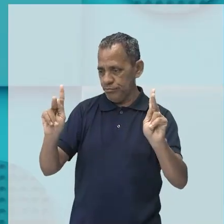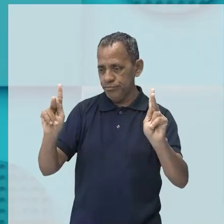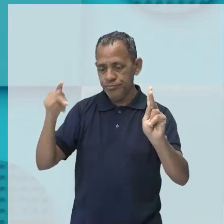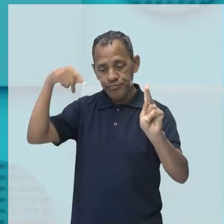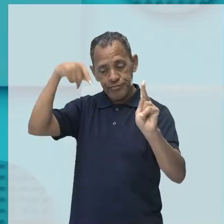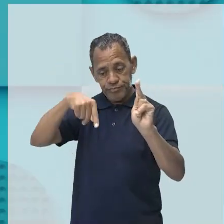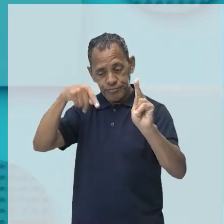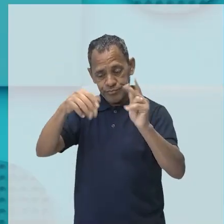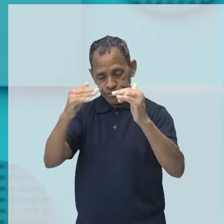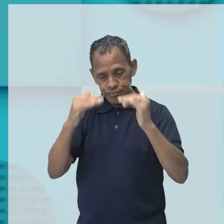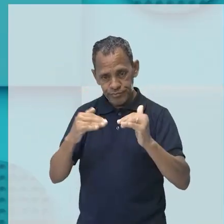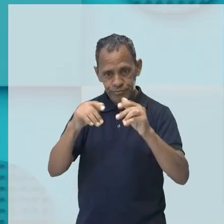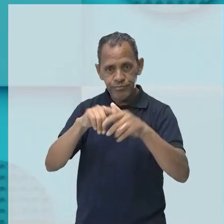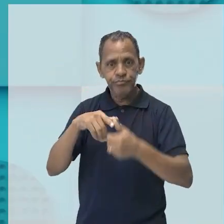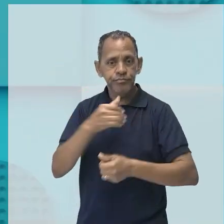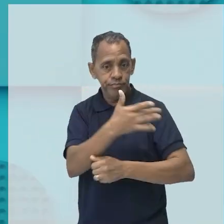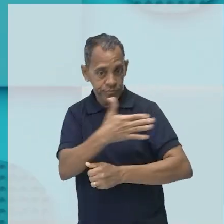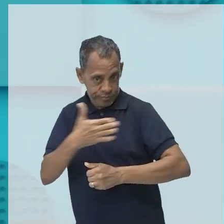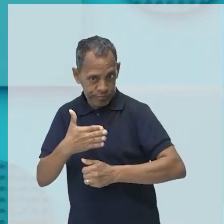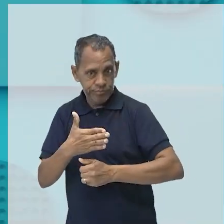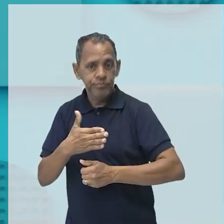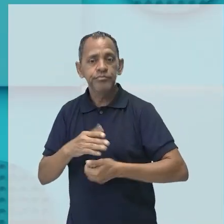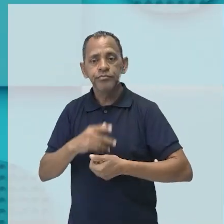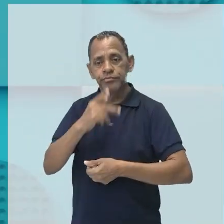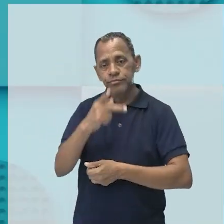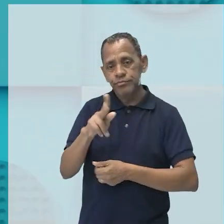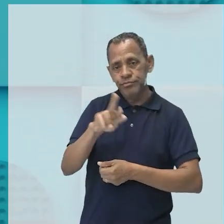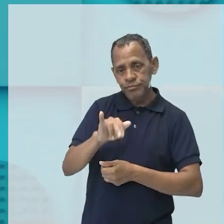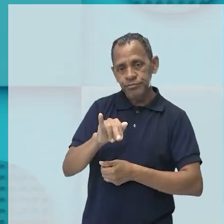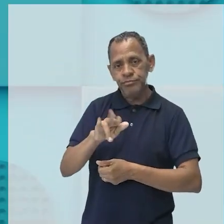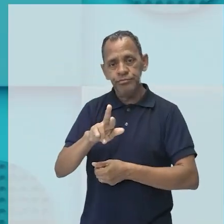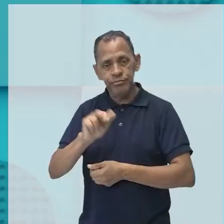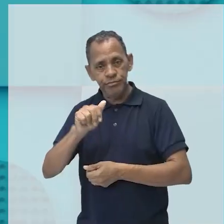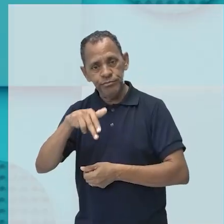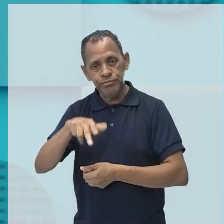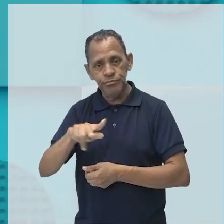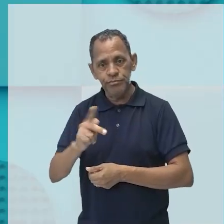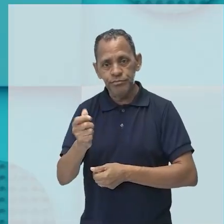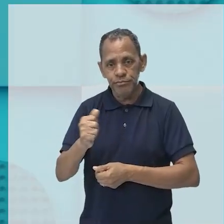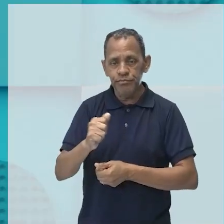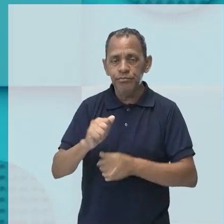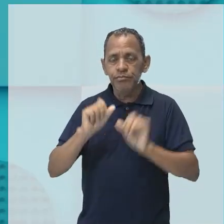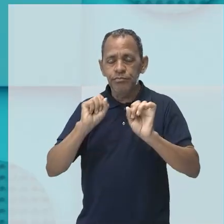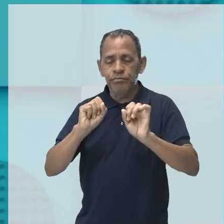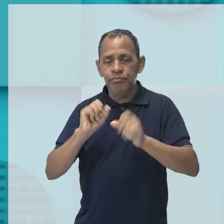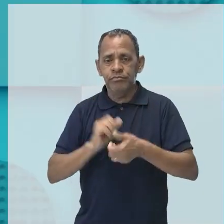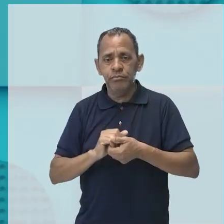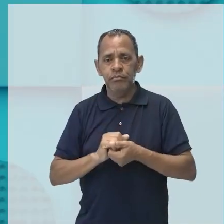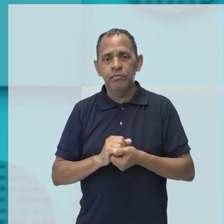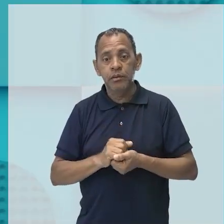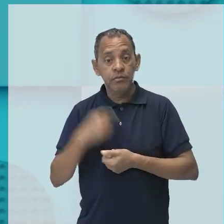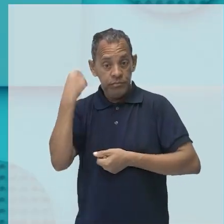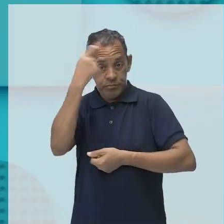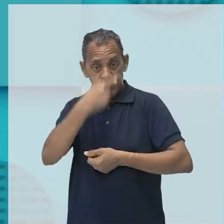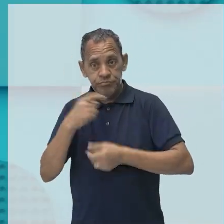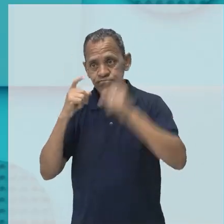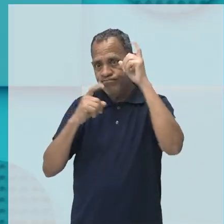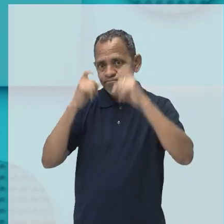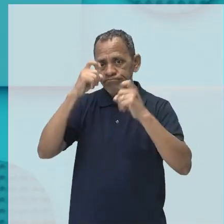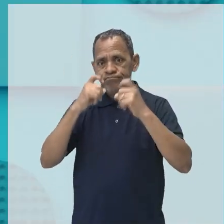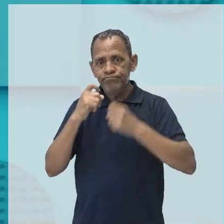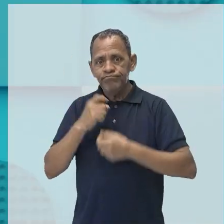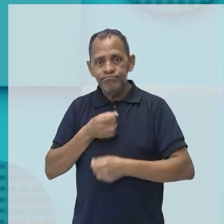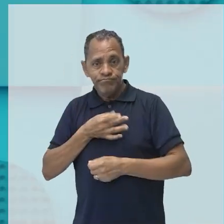medo de cair. Então, ele tem que fazer esse equilíbrio e, por exemplo, as feições, né, faciais de